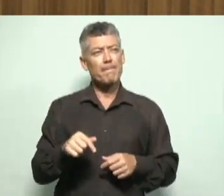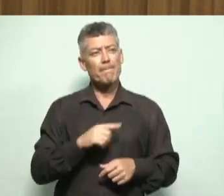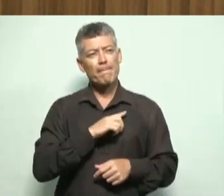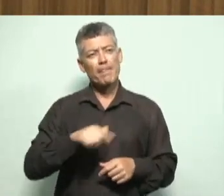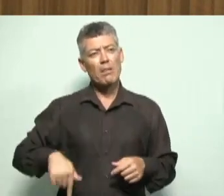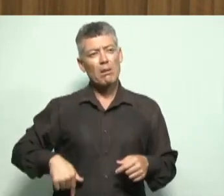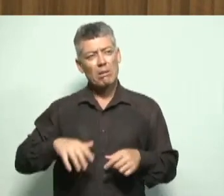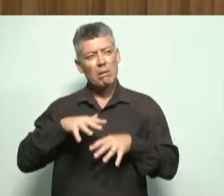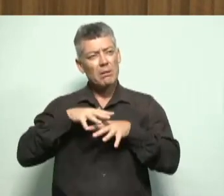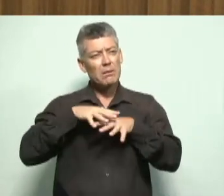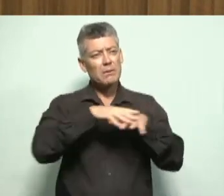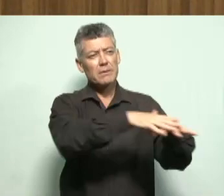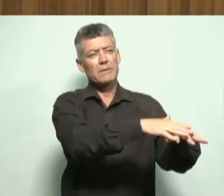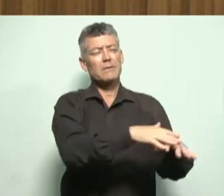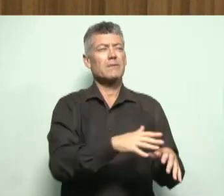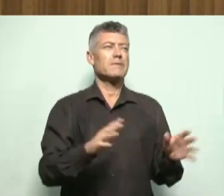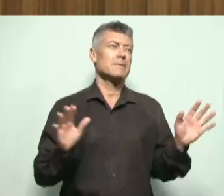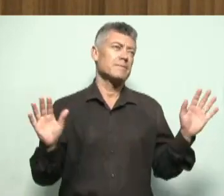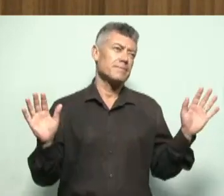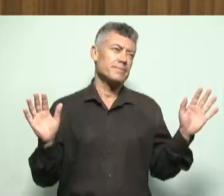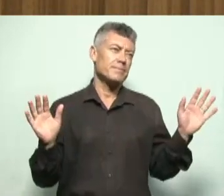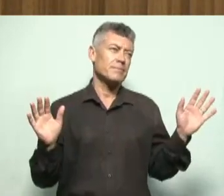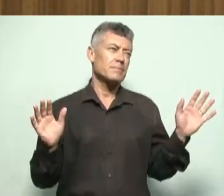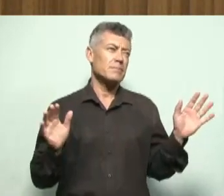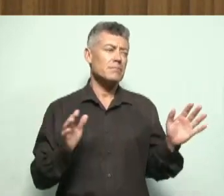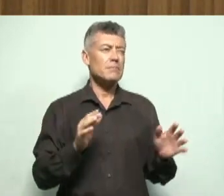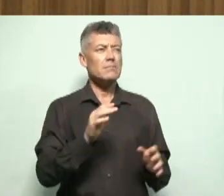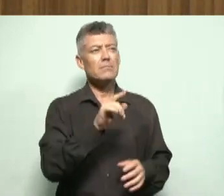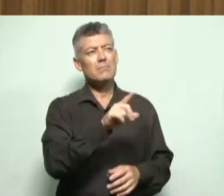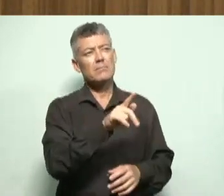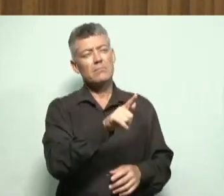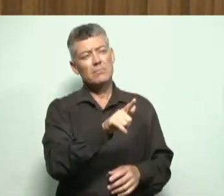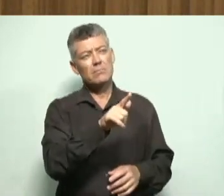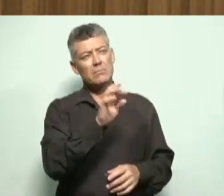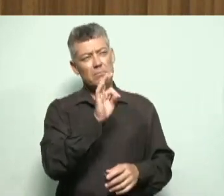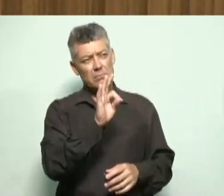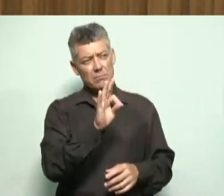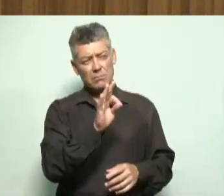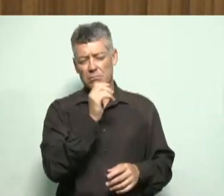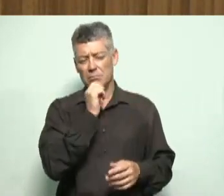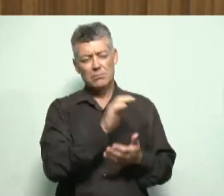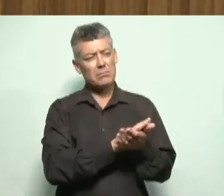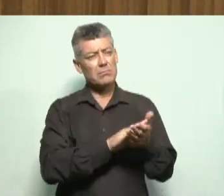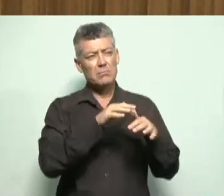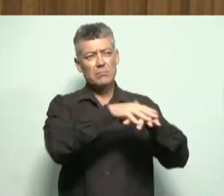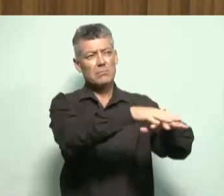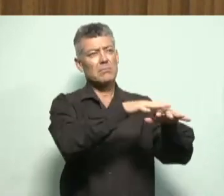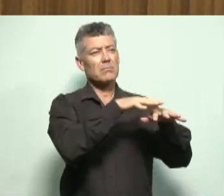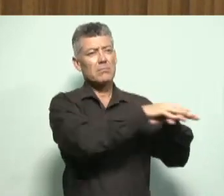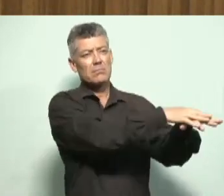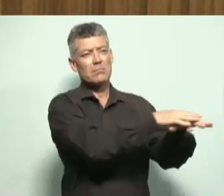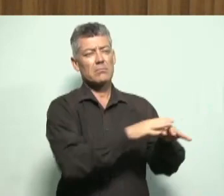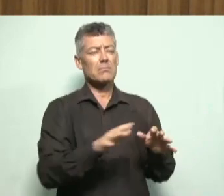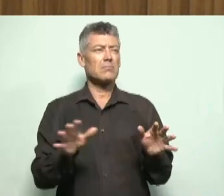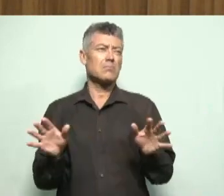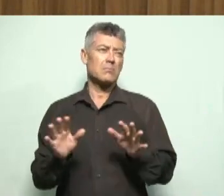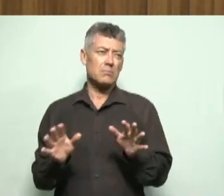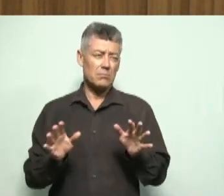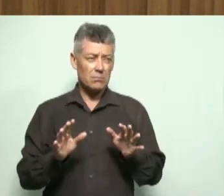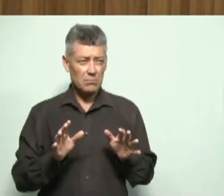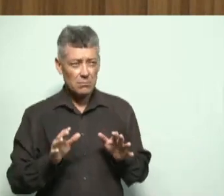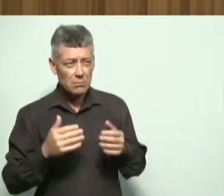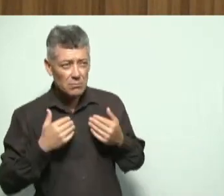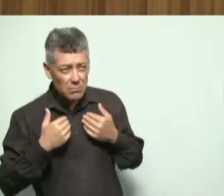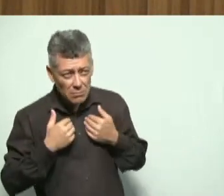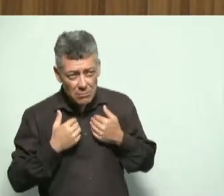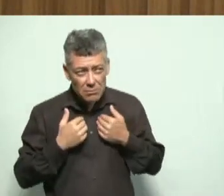não estou atacando quem defende movimento LGBT, nada disso. Nada disso. Deixando aqui bem claro, o